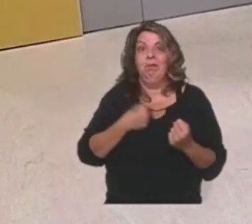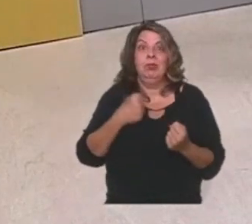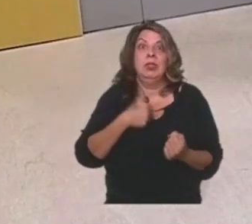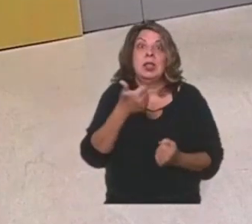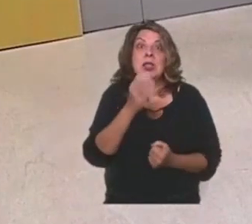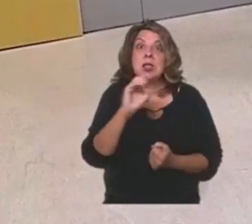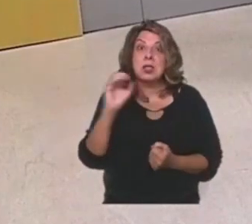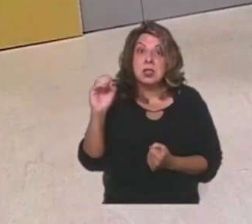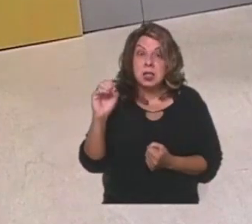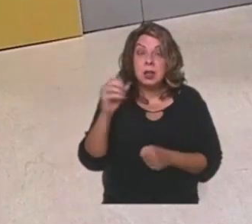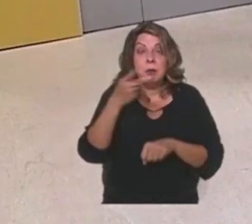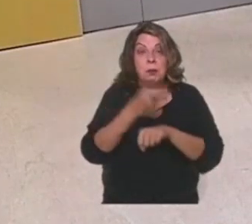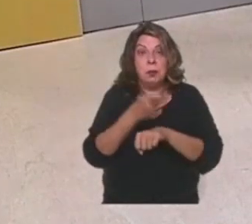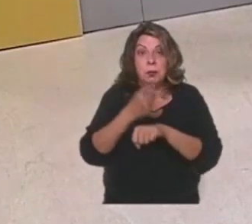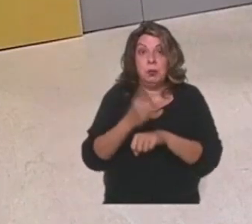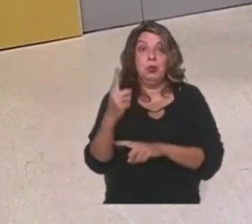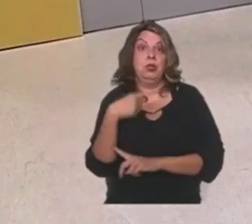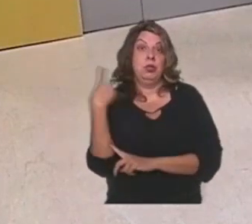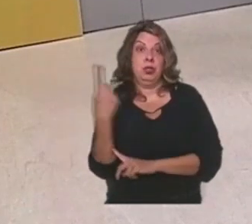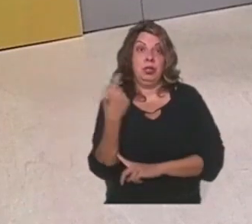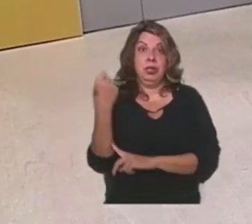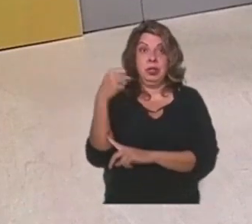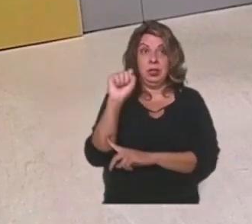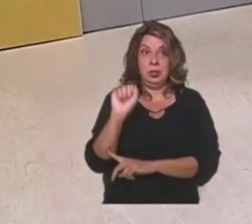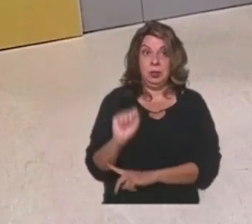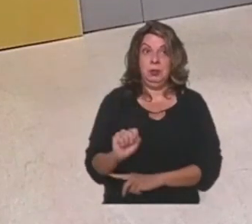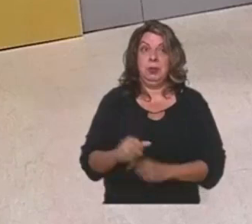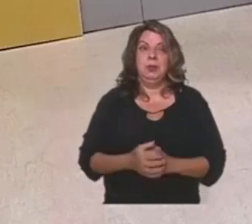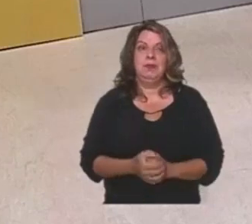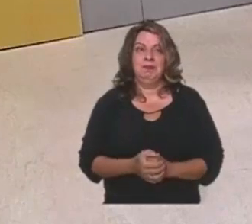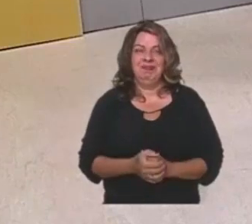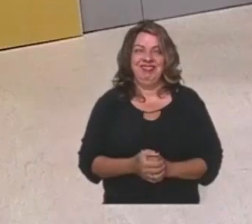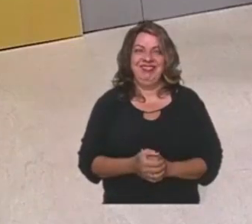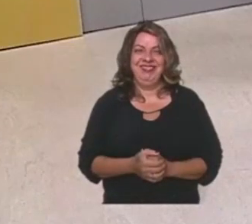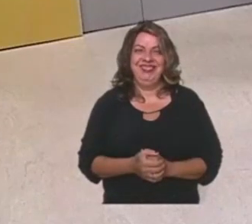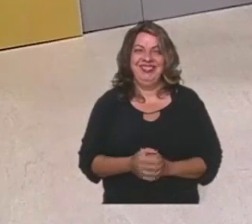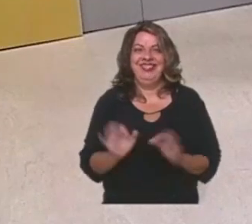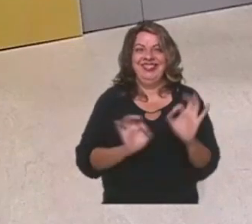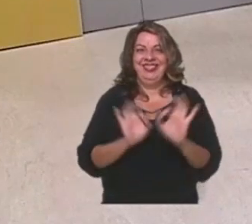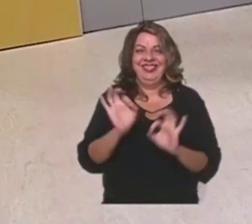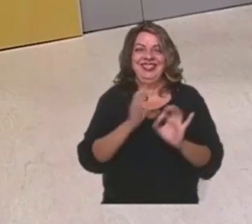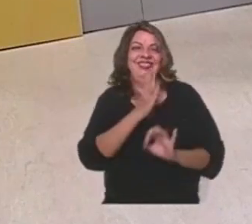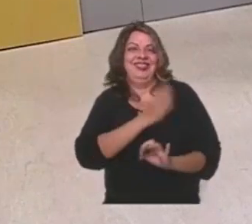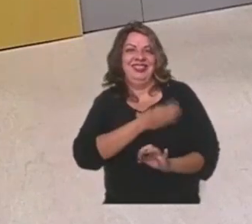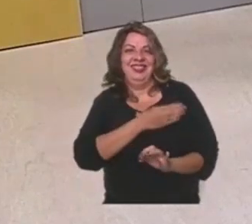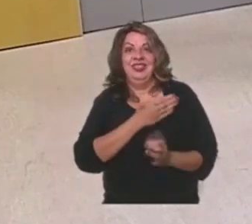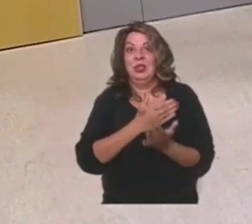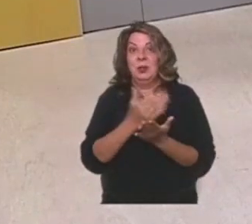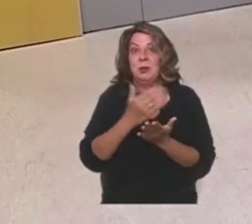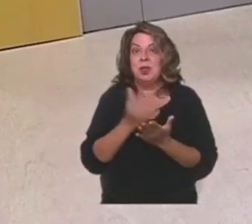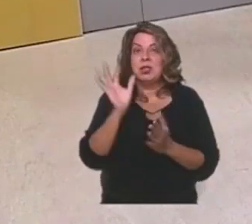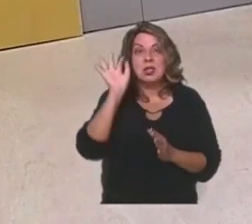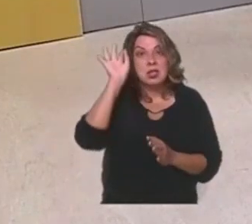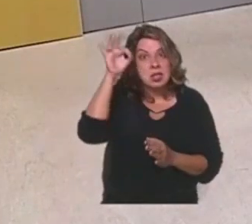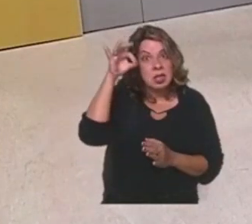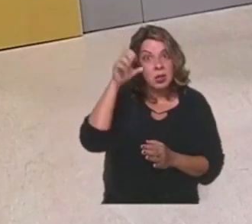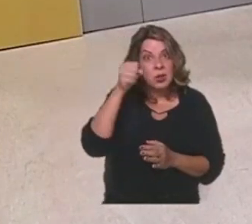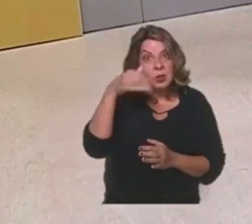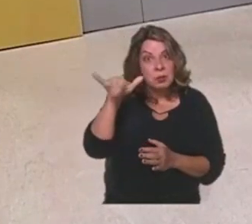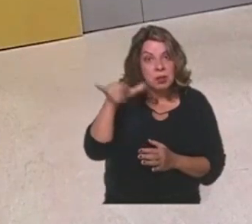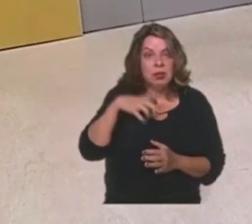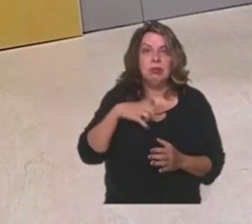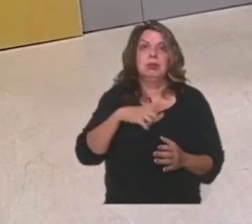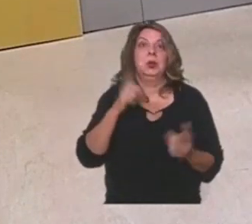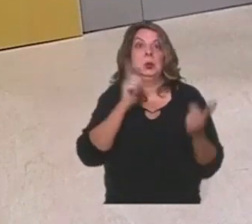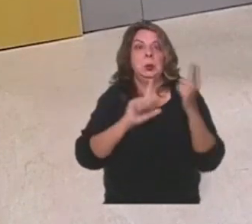100 prêmios de R$500 no nosso Gira Sergipe. Então, prepara o coração, porque hoje a gente começa aqui mais cedinho para poder premiar